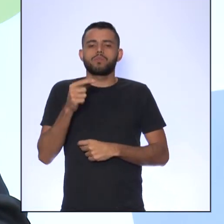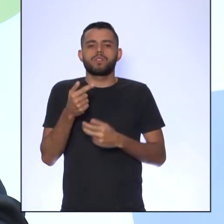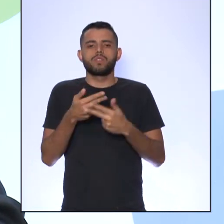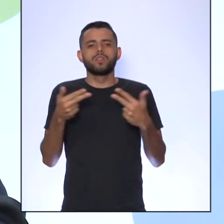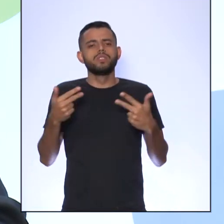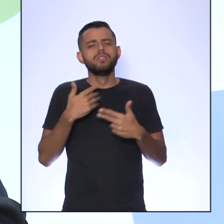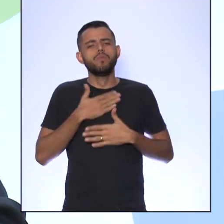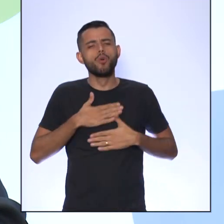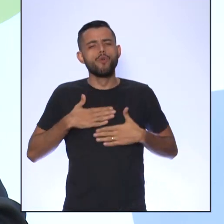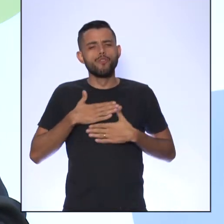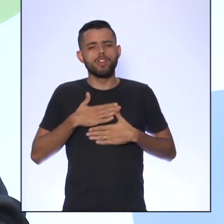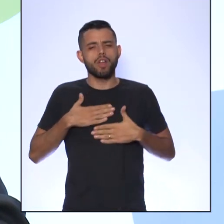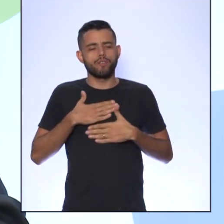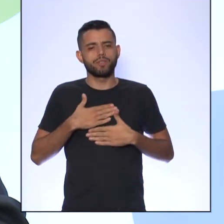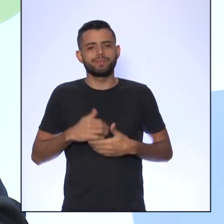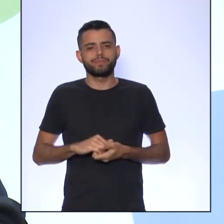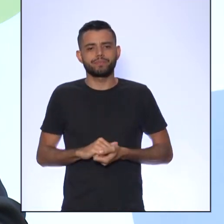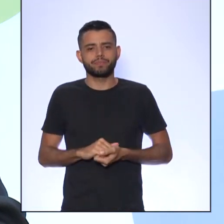mais confortável.